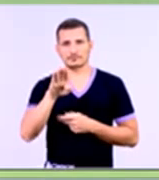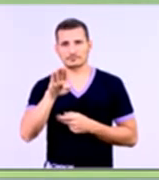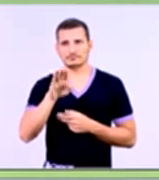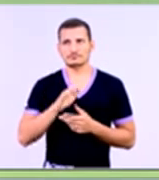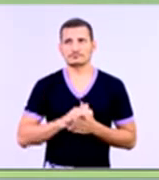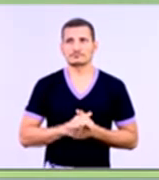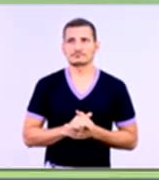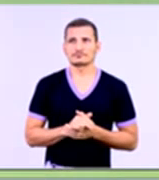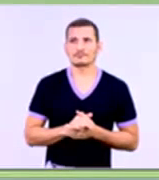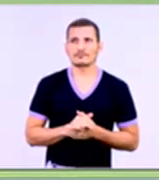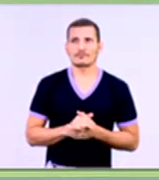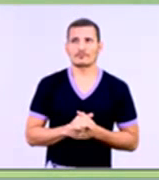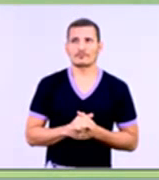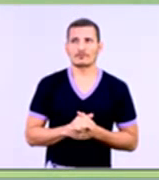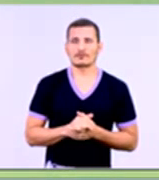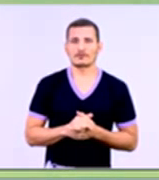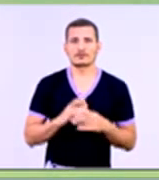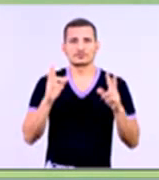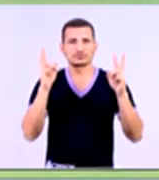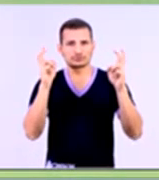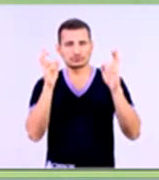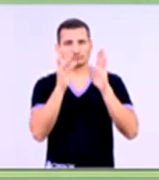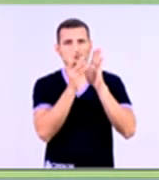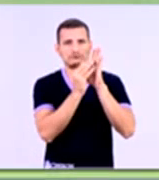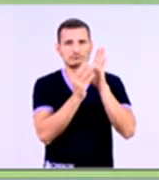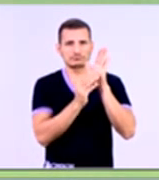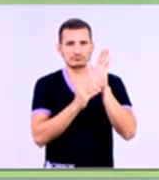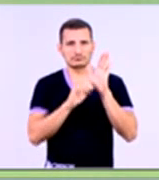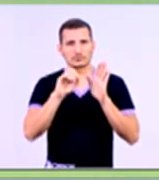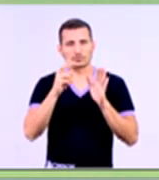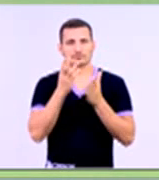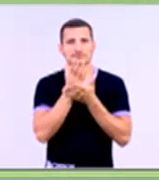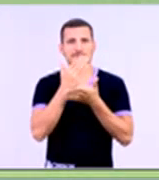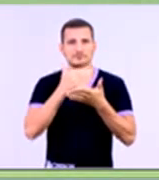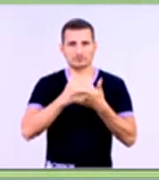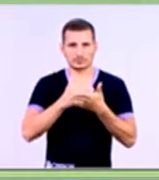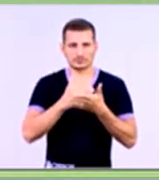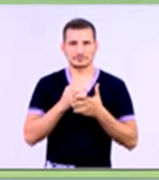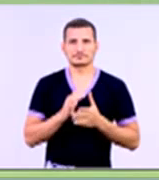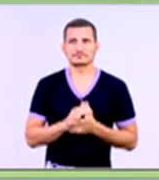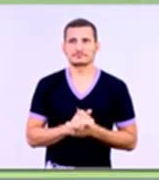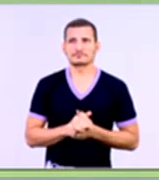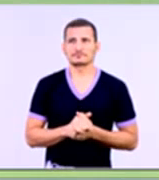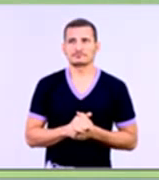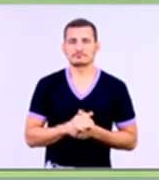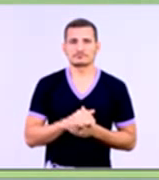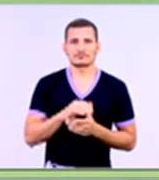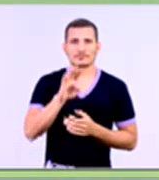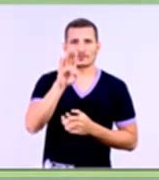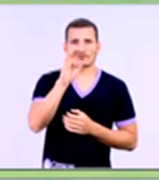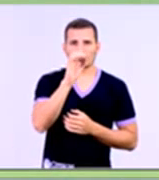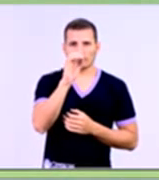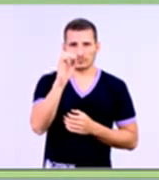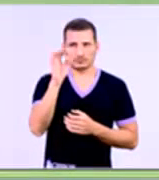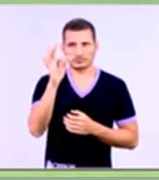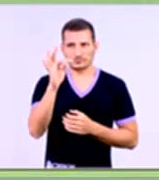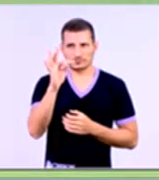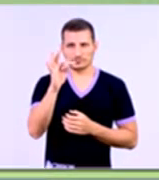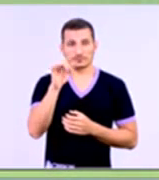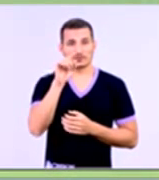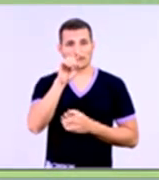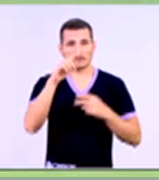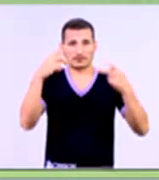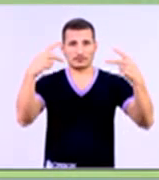para dar título a conteúdo ou a divisões, a segmentos. O Bootstrap, quando declarado lá na tag